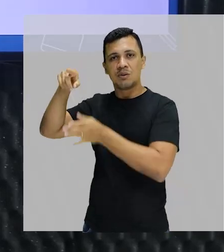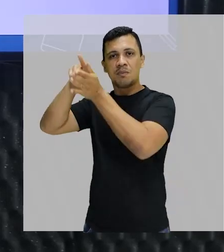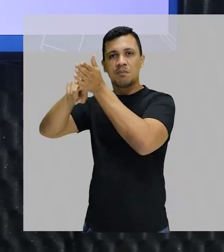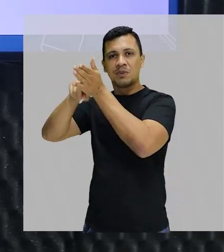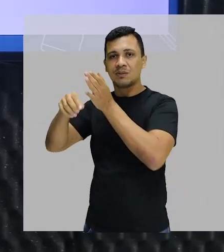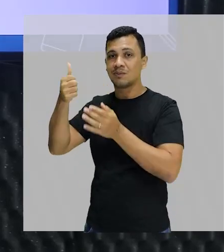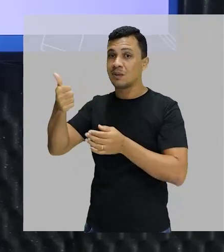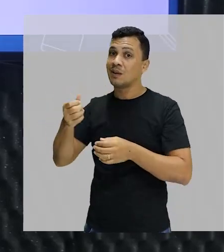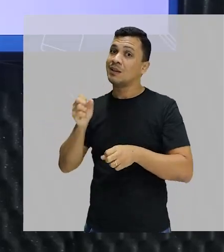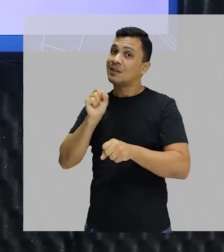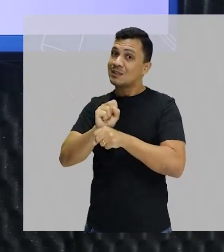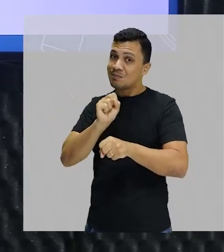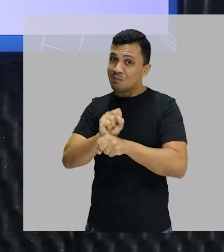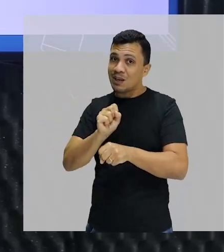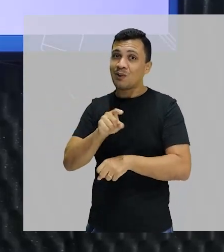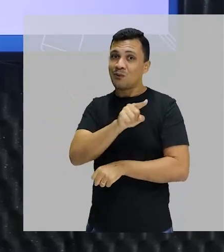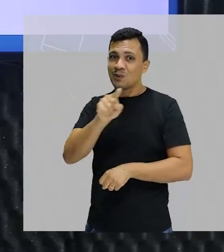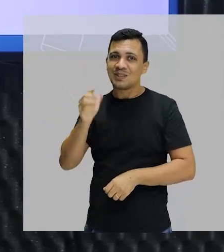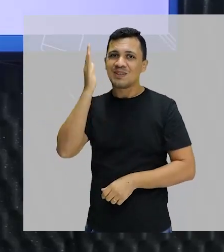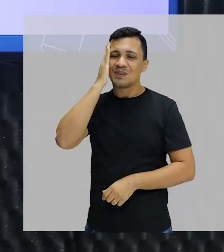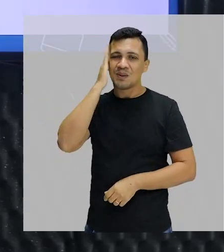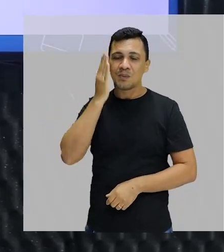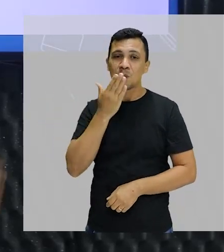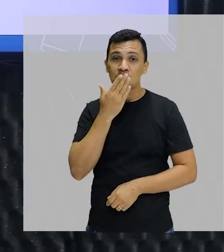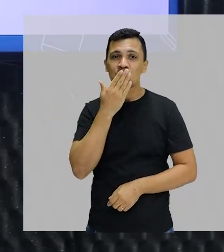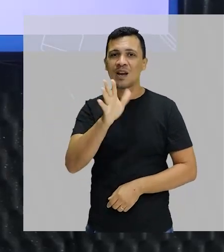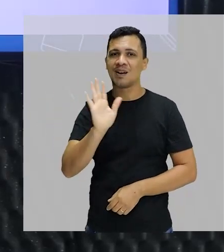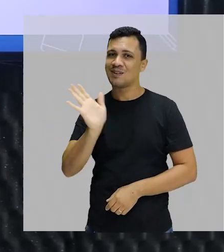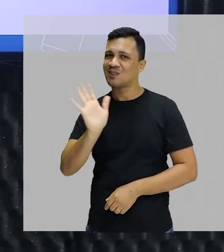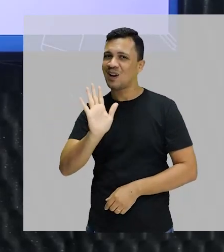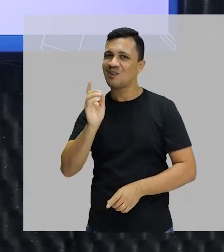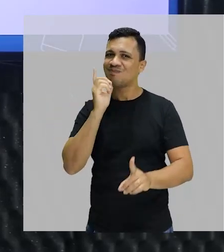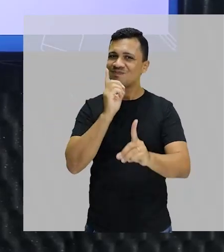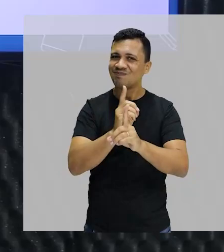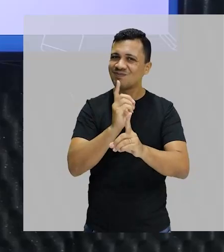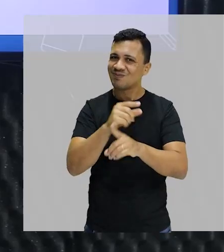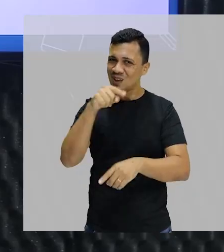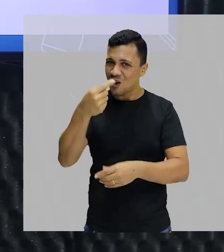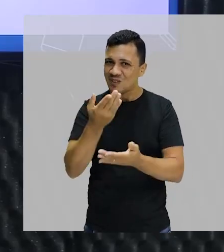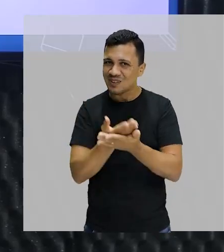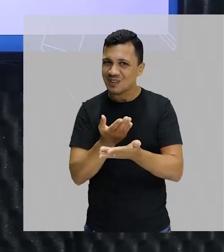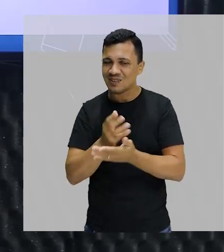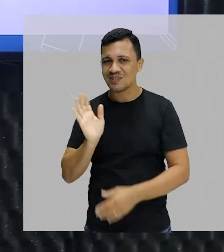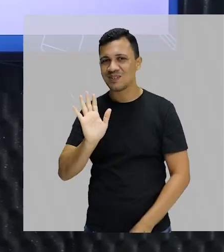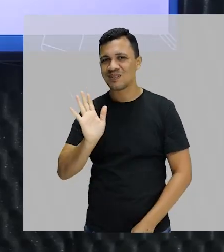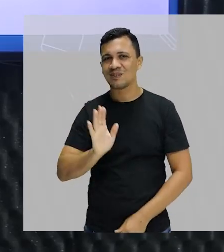compreendido, tá? Beijão para vocês e até a próxima aula. Tchau, tchau!